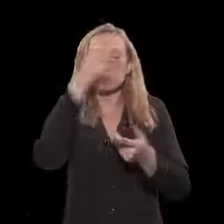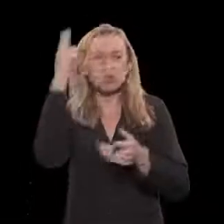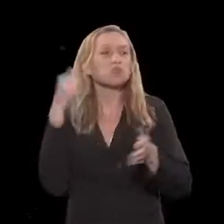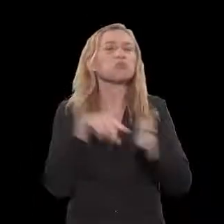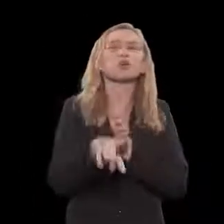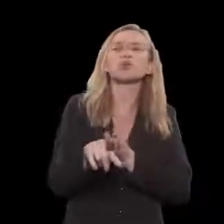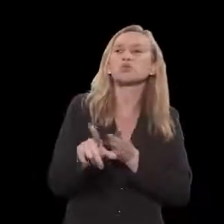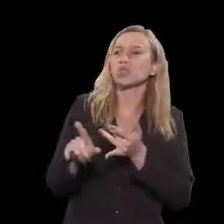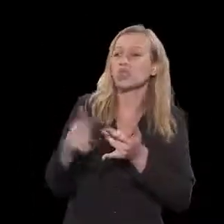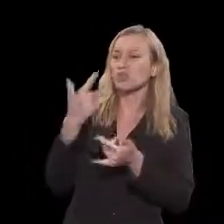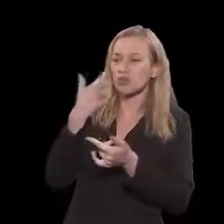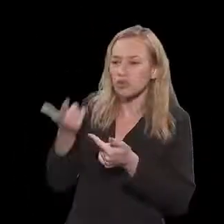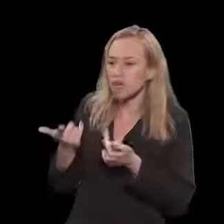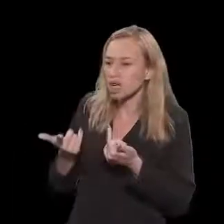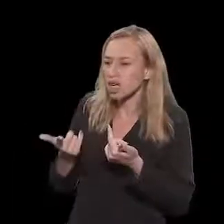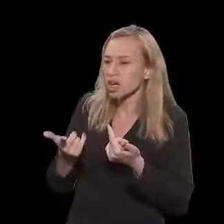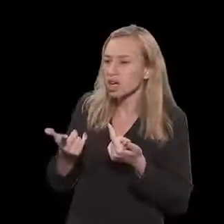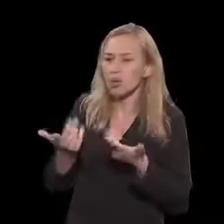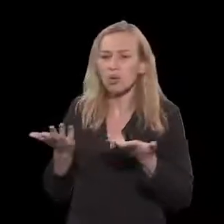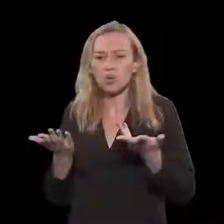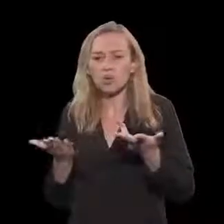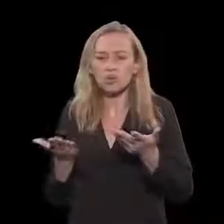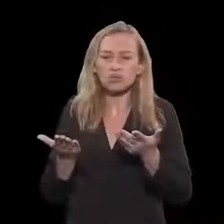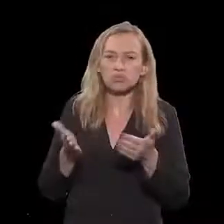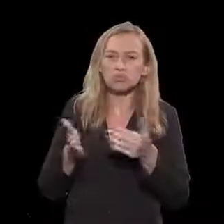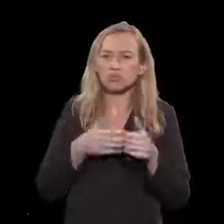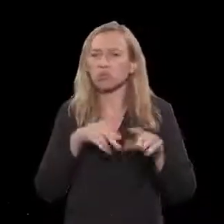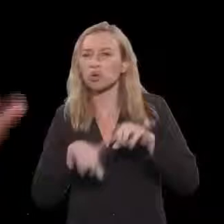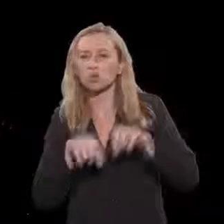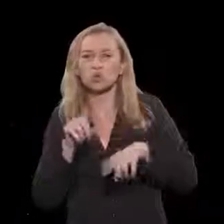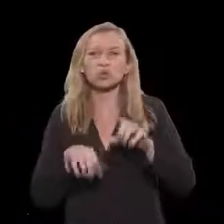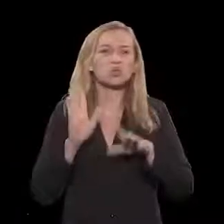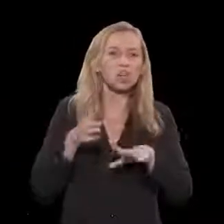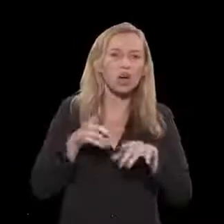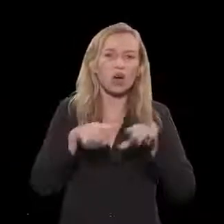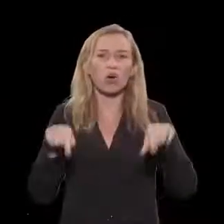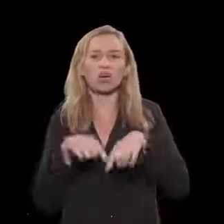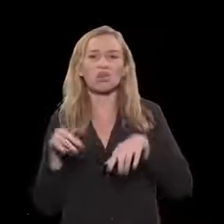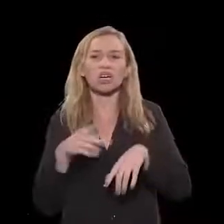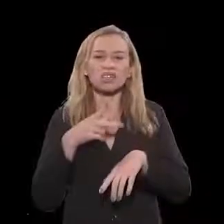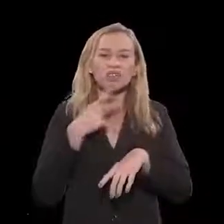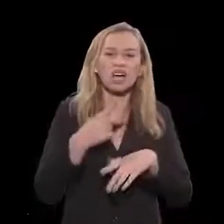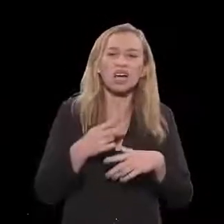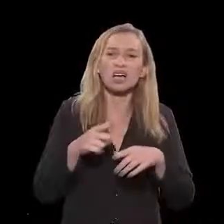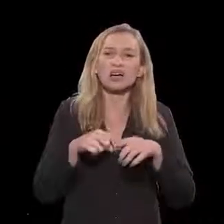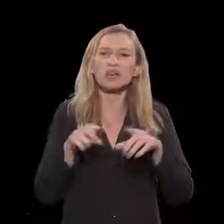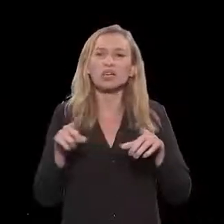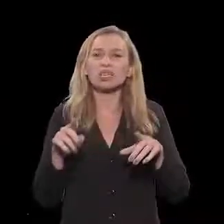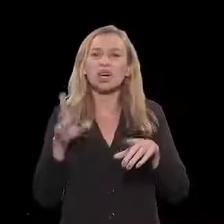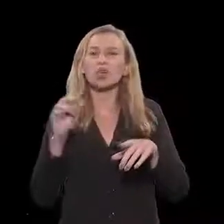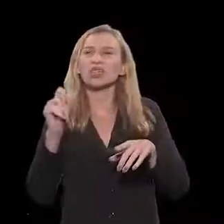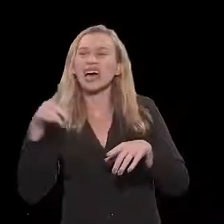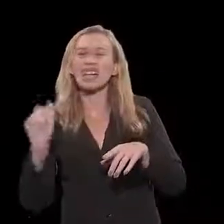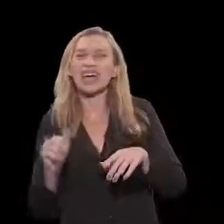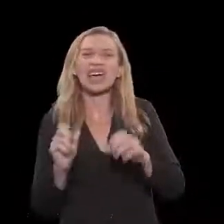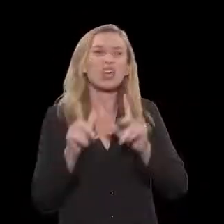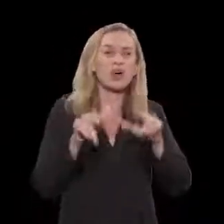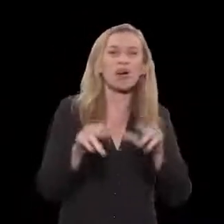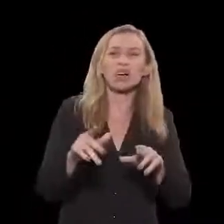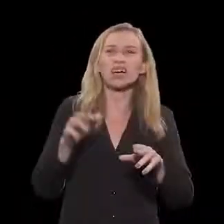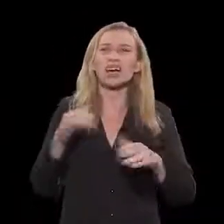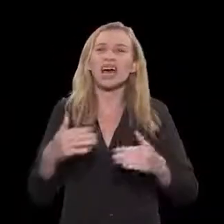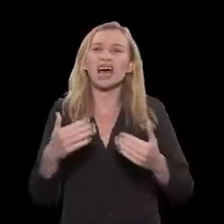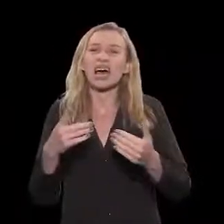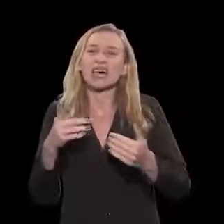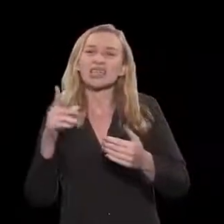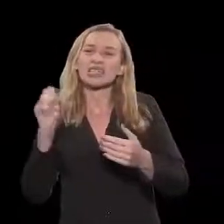às vezes perguntam assim, quando vem ou teaser ou algum produto já do Rodadas, perguntam assim, mas o Rodadas é tipo uma saia